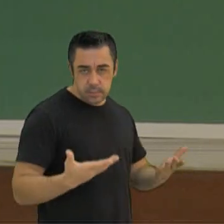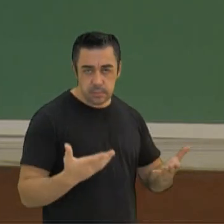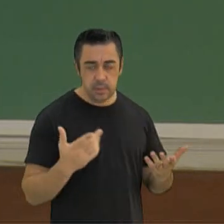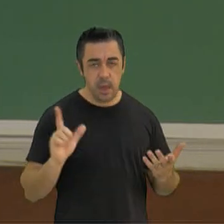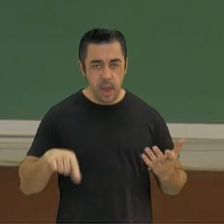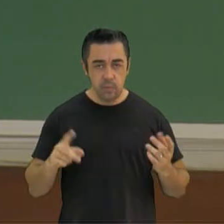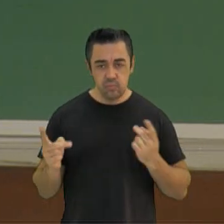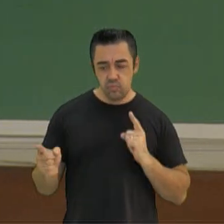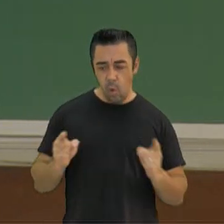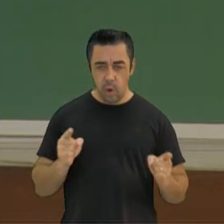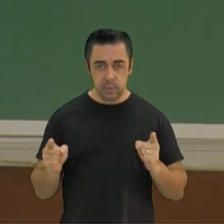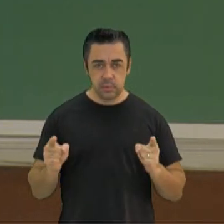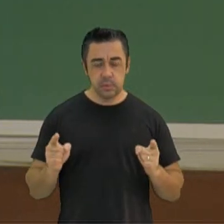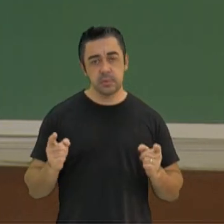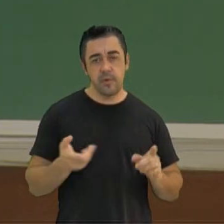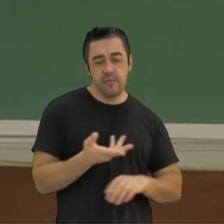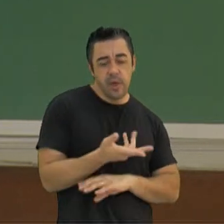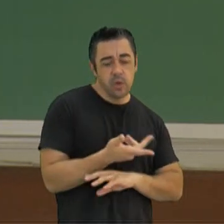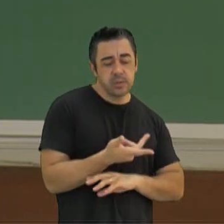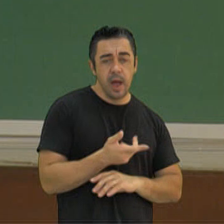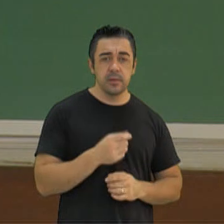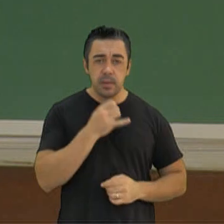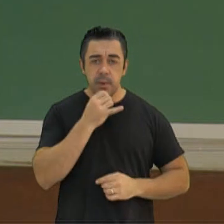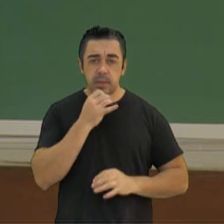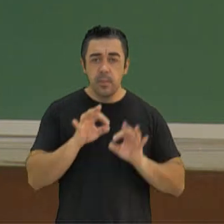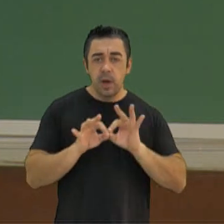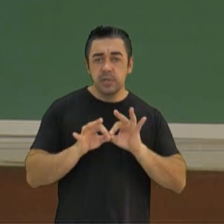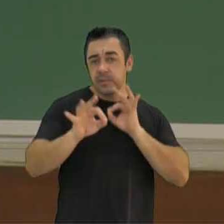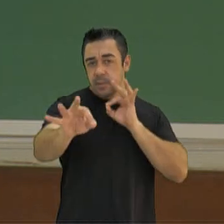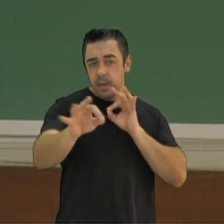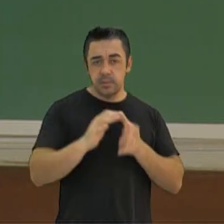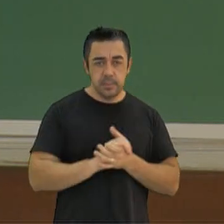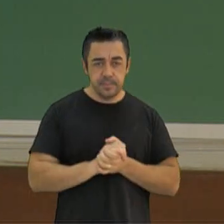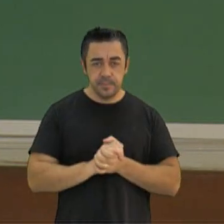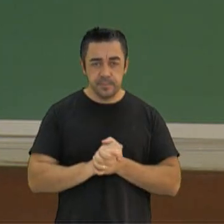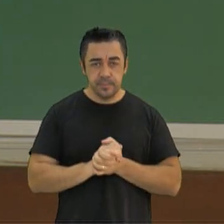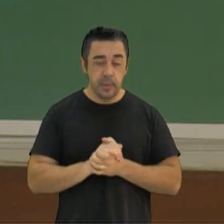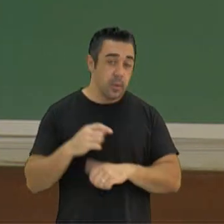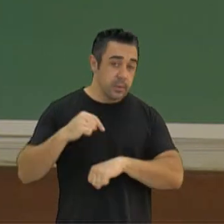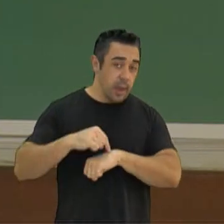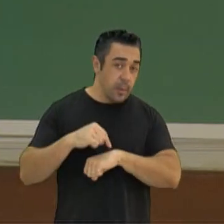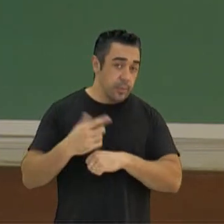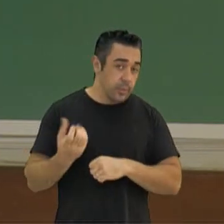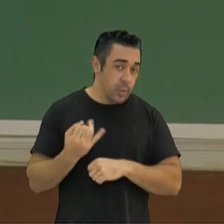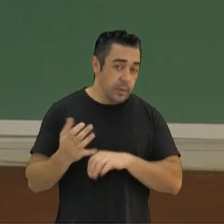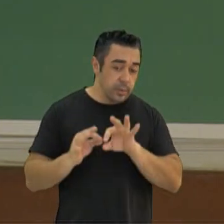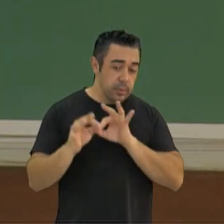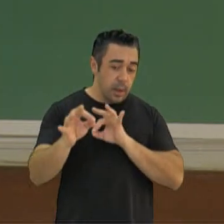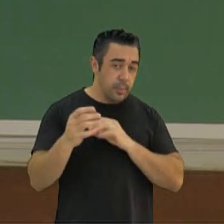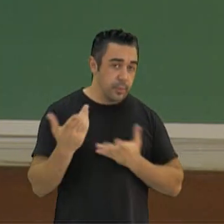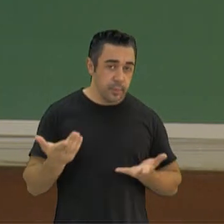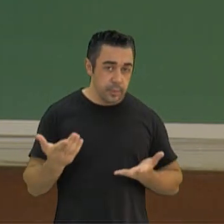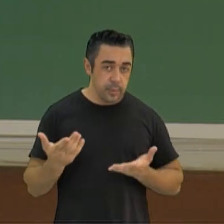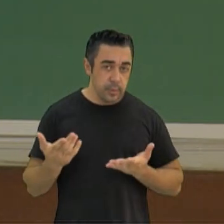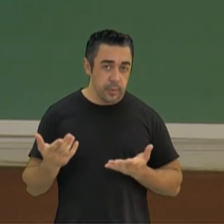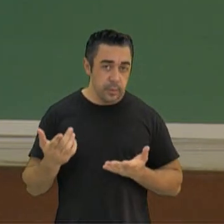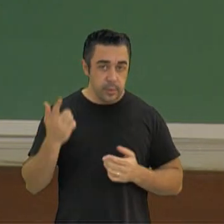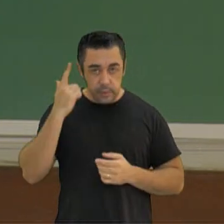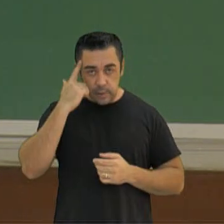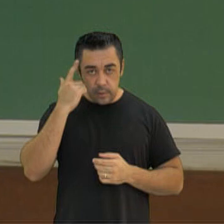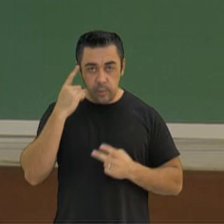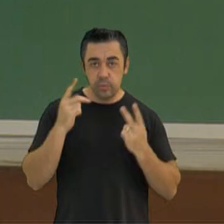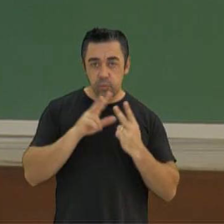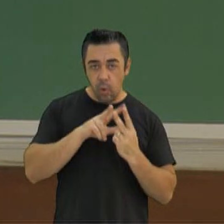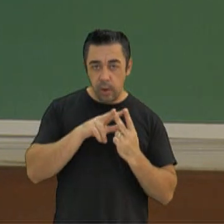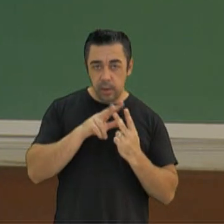Então, velocidade, a distância depende do tempo, por exemplo, quanto você vai percorrer em quanto tempo, duas